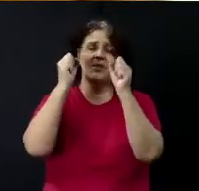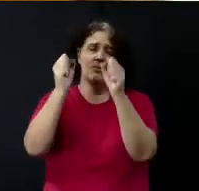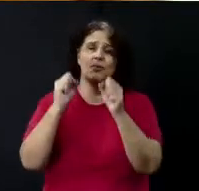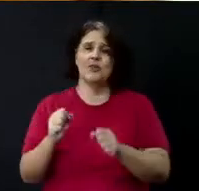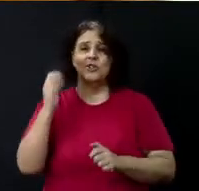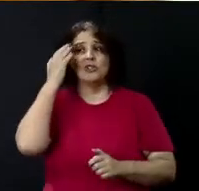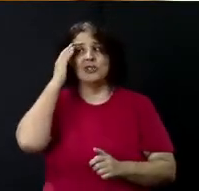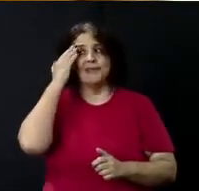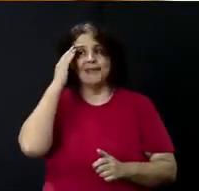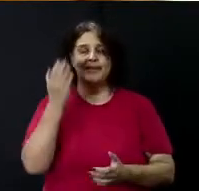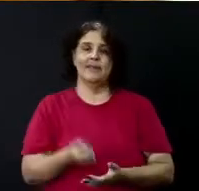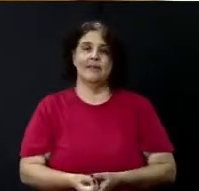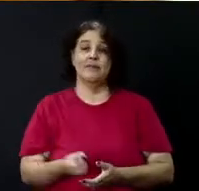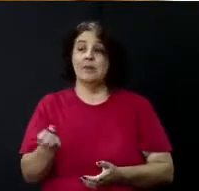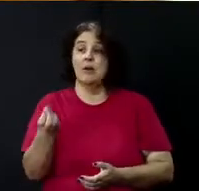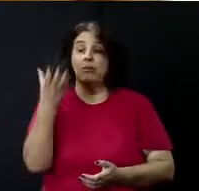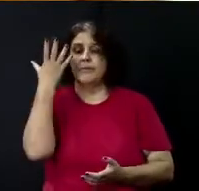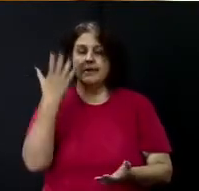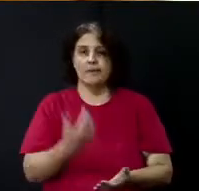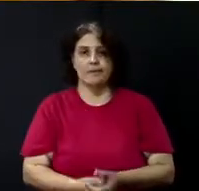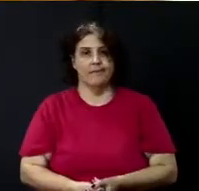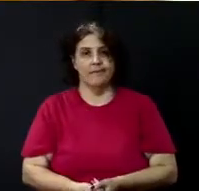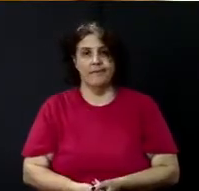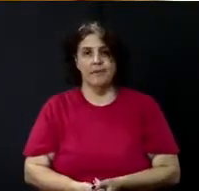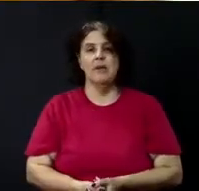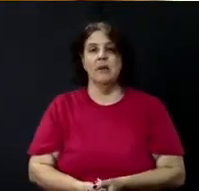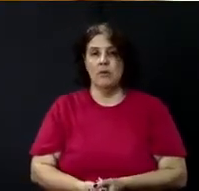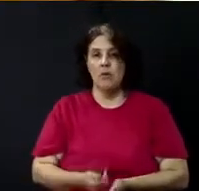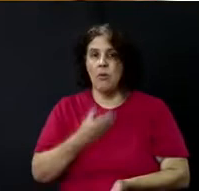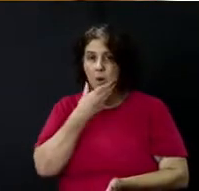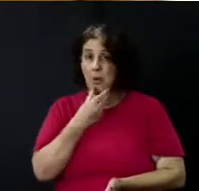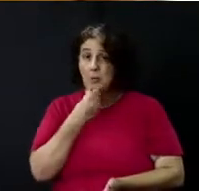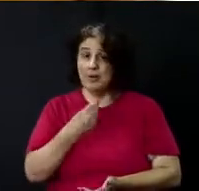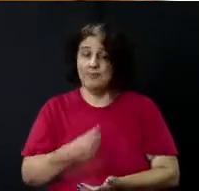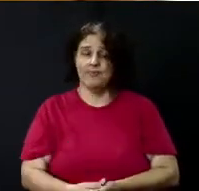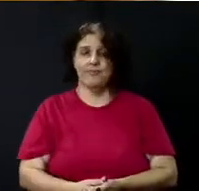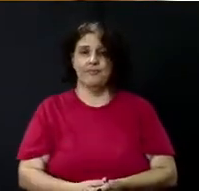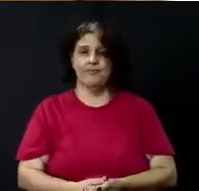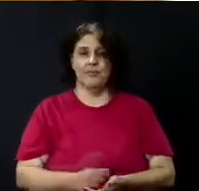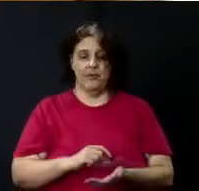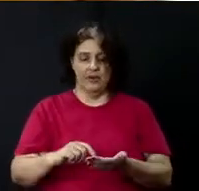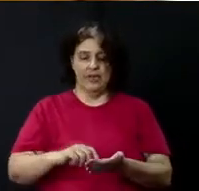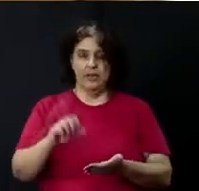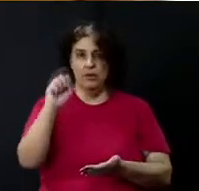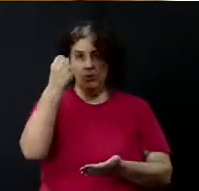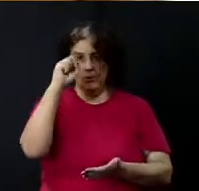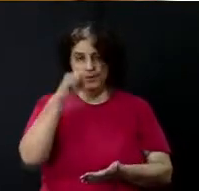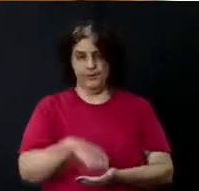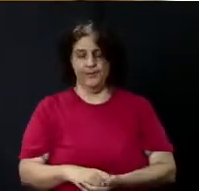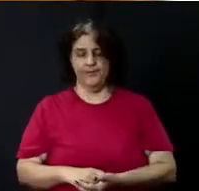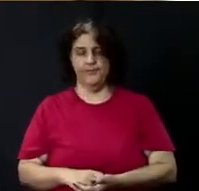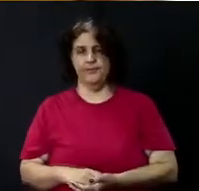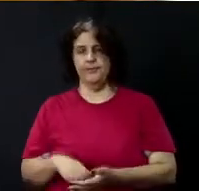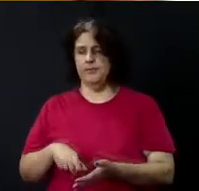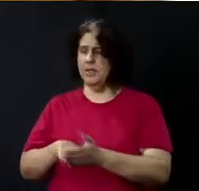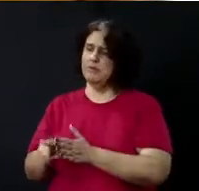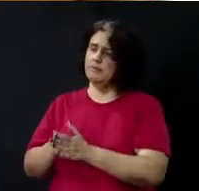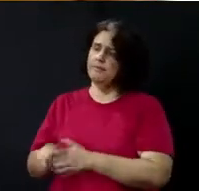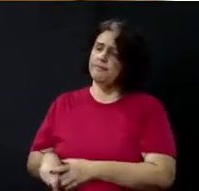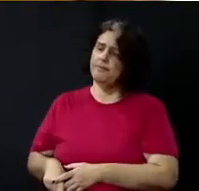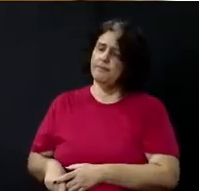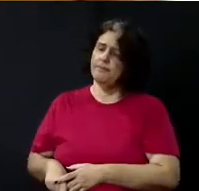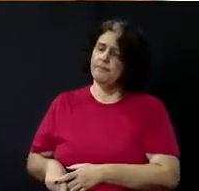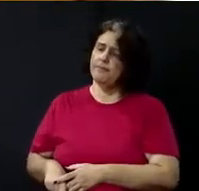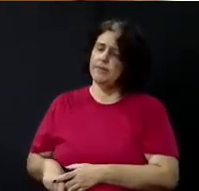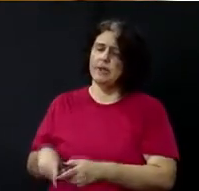cego de nascer a ver. Bom, versículo 8, eles perguntam, não é este o